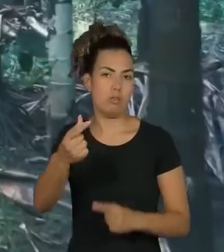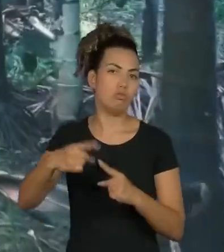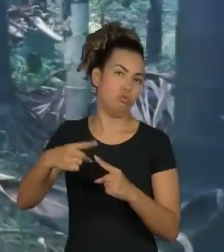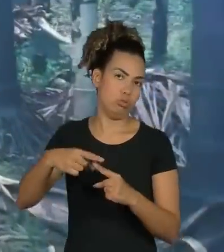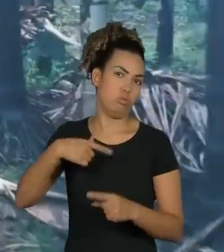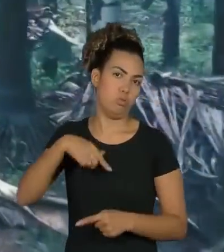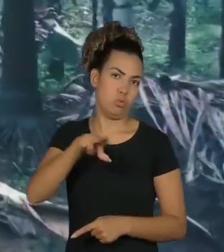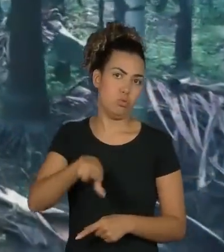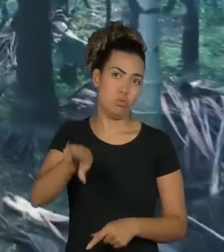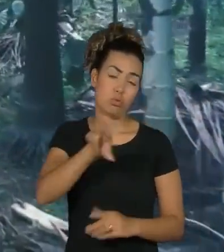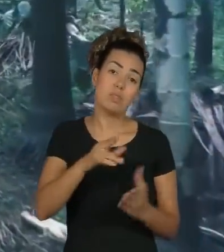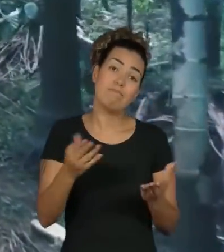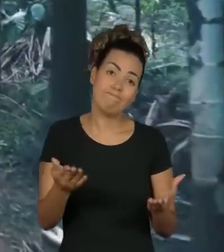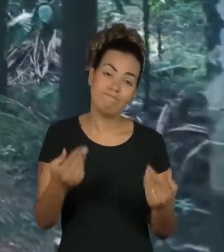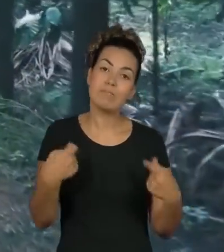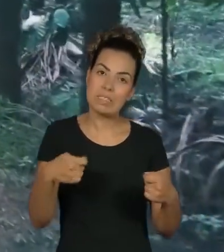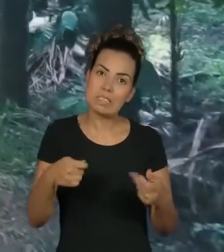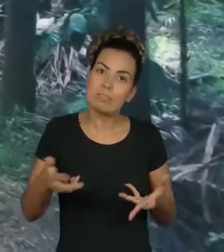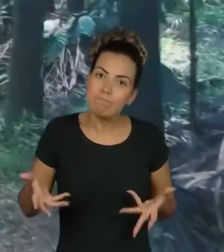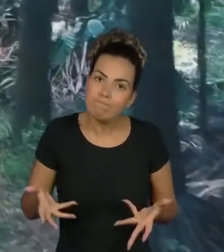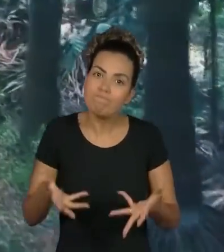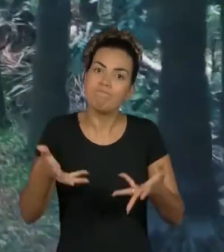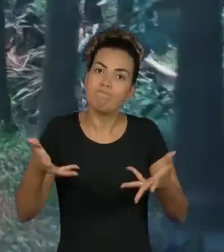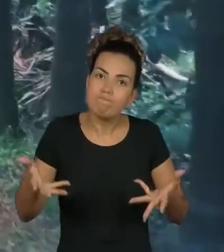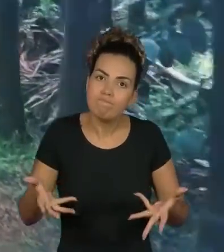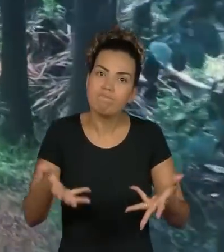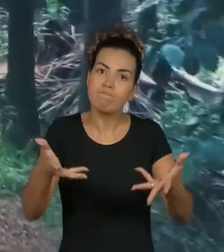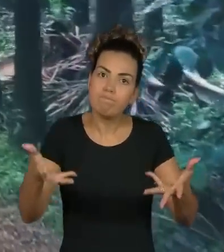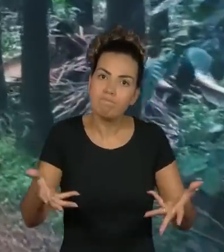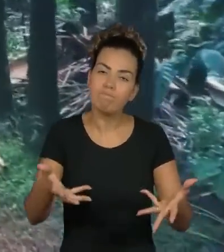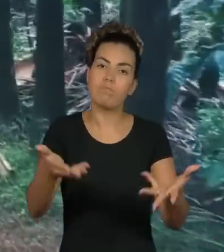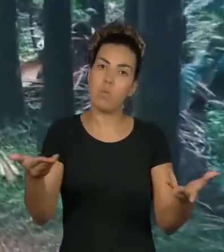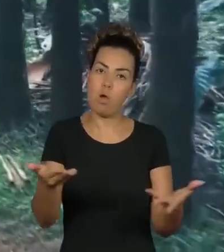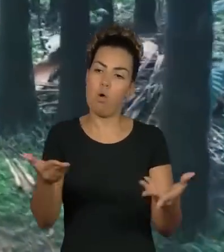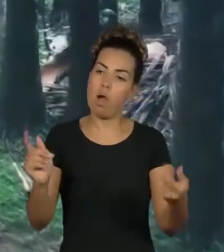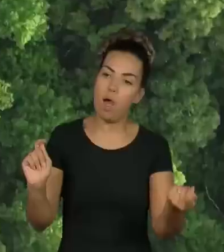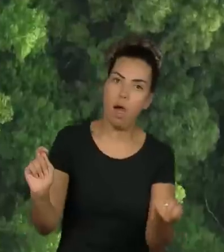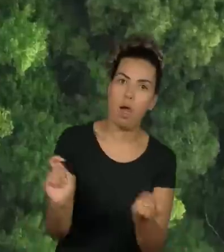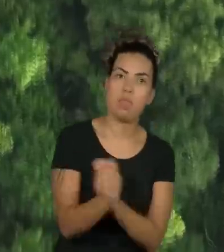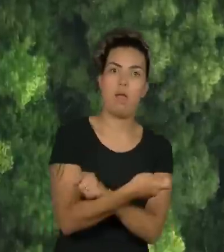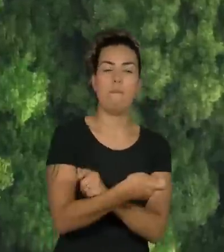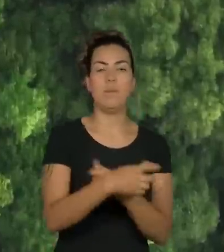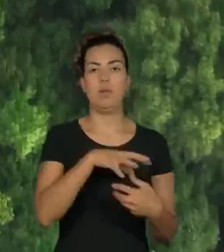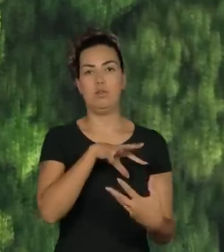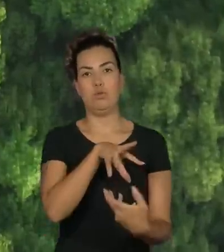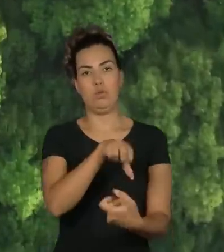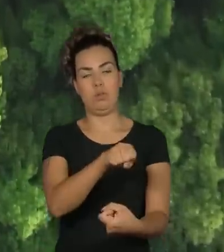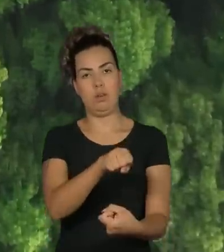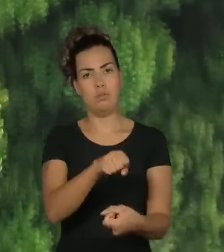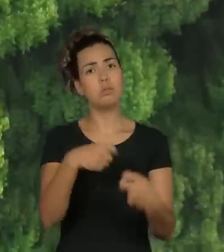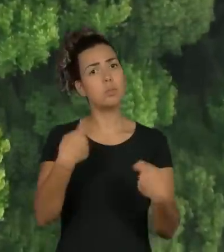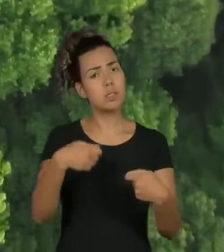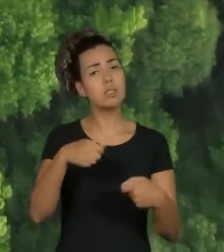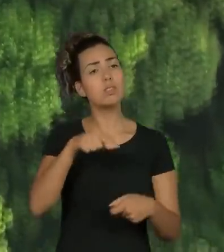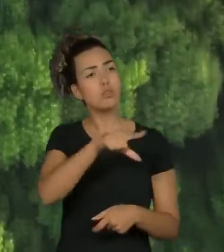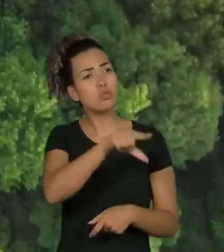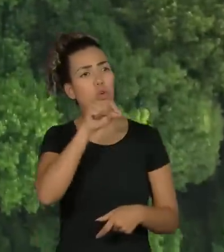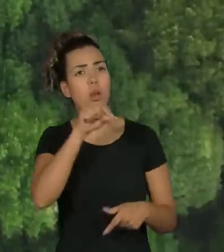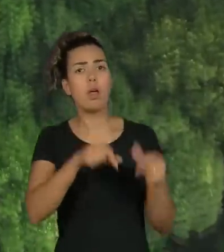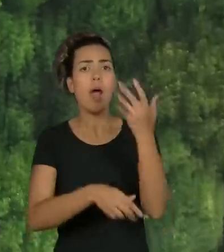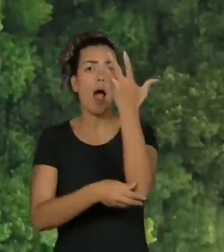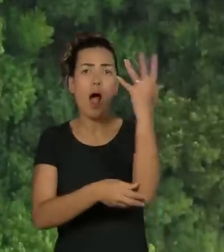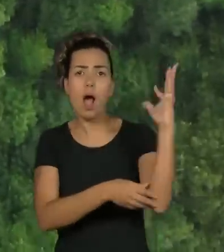preciso estimular uma transição para um modelo de mercado sustentável desse material, usar árvores nativas de